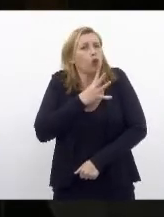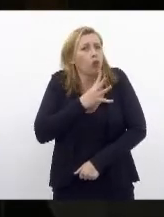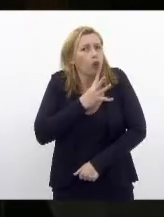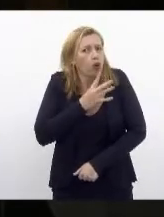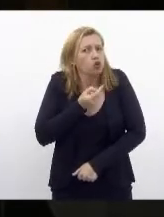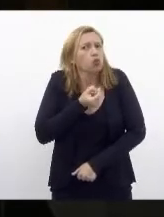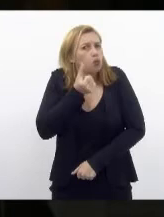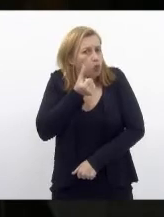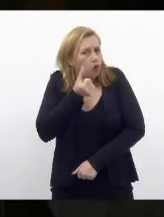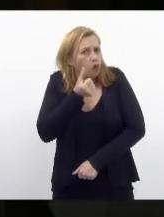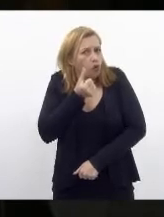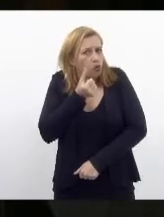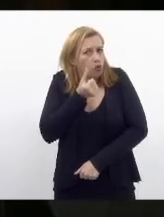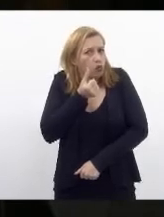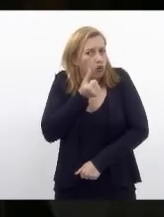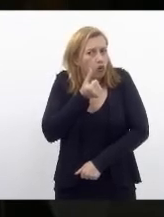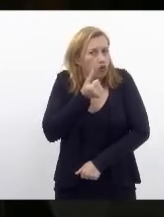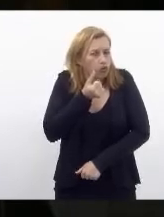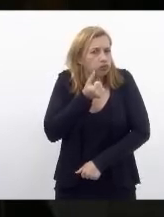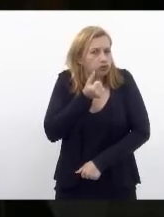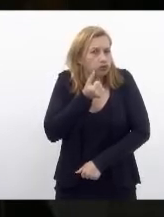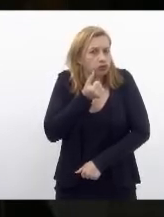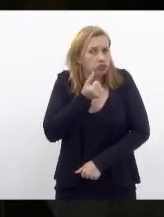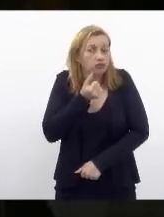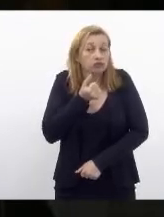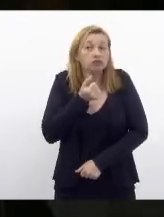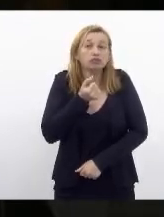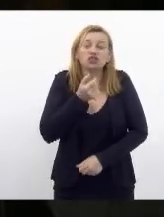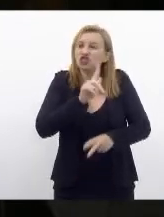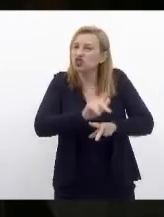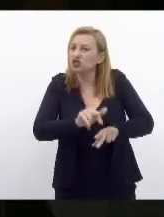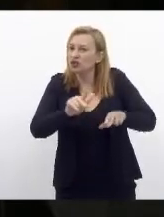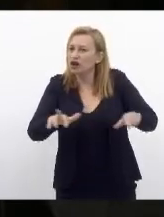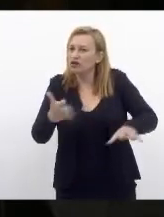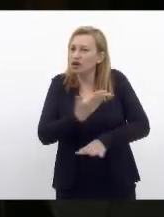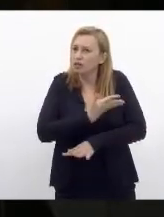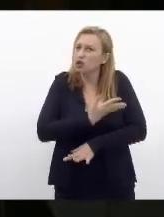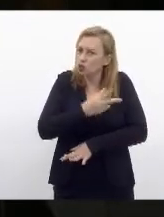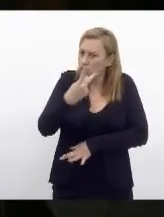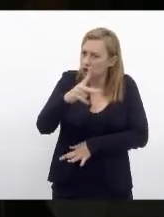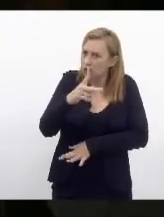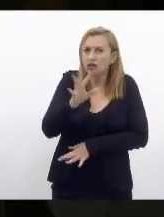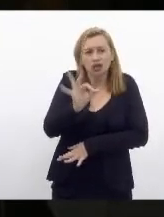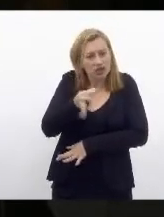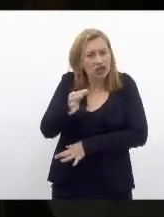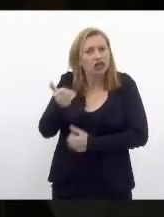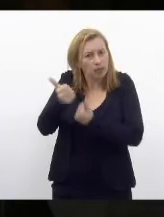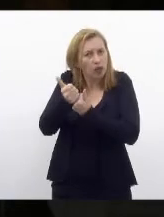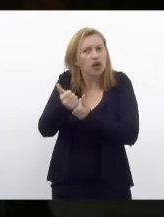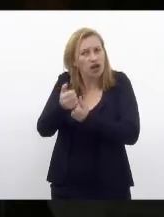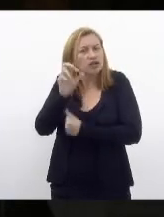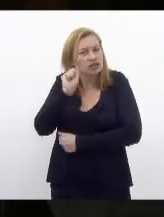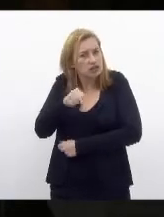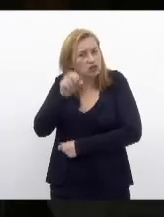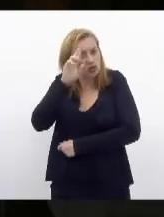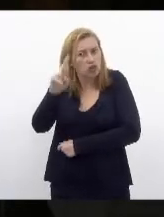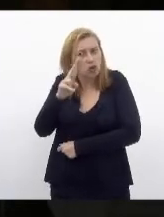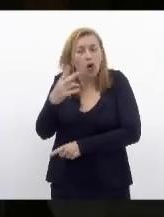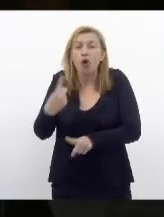um pouco o parlamento. E aí vi diversos colegas seus que são certos mesmo, tem que apoiar o senhor, porque